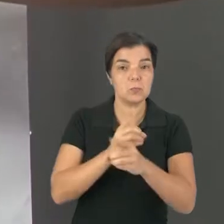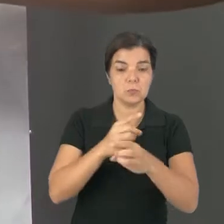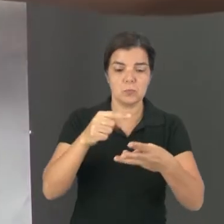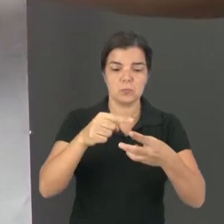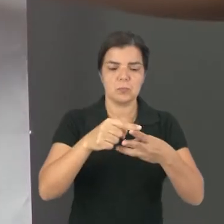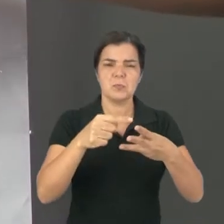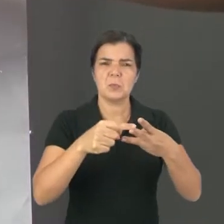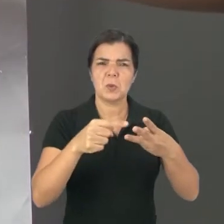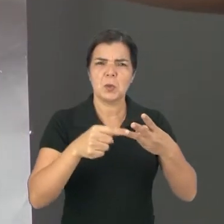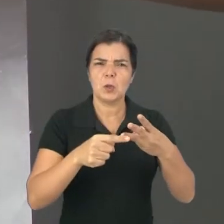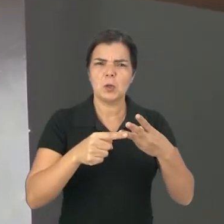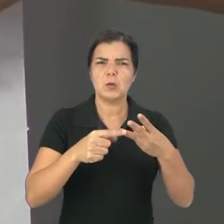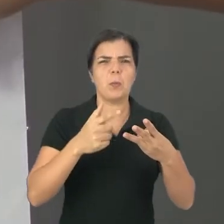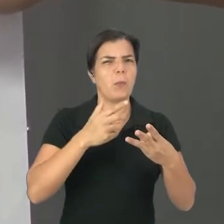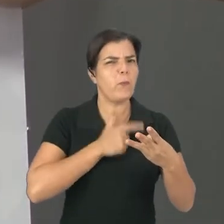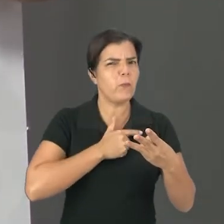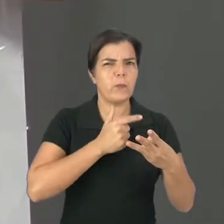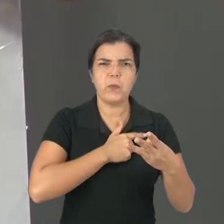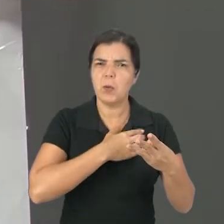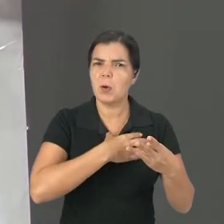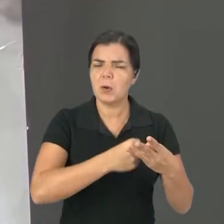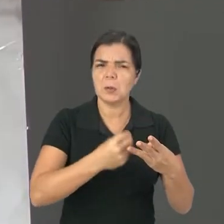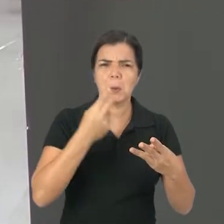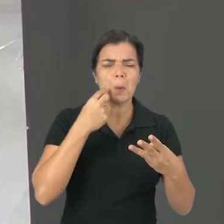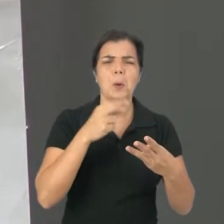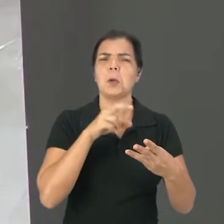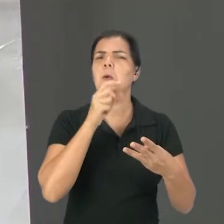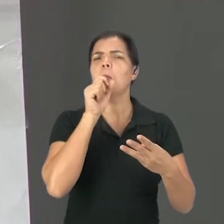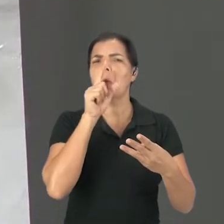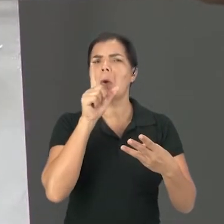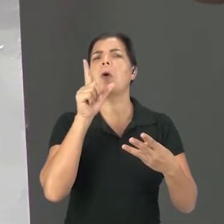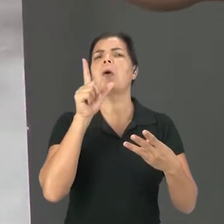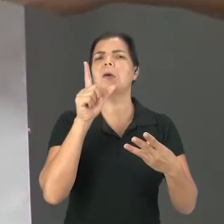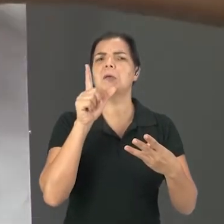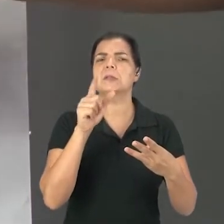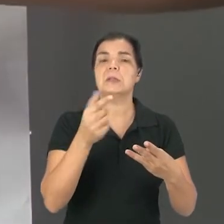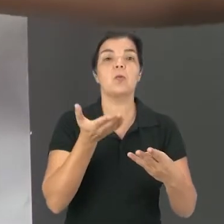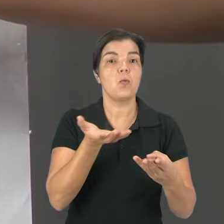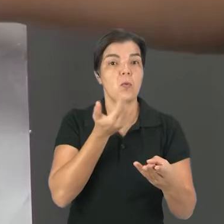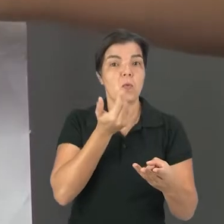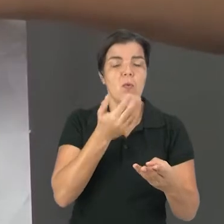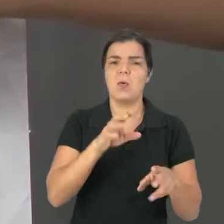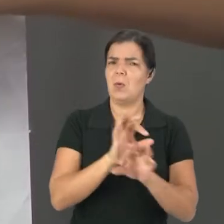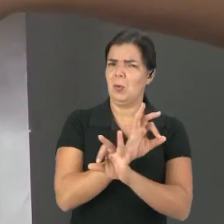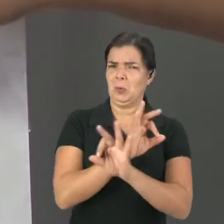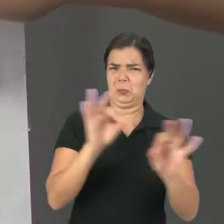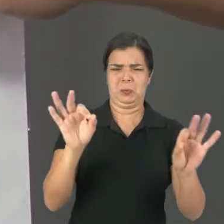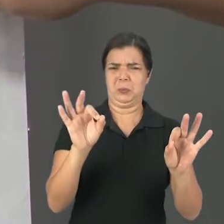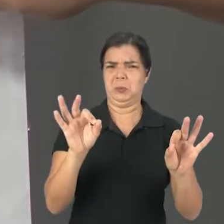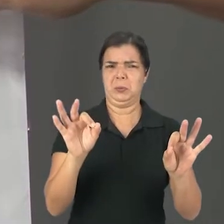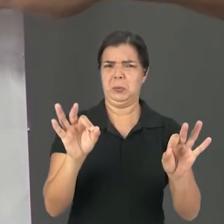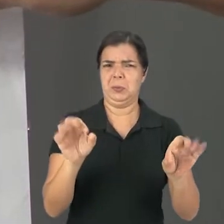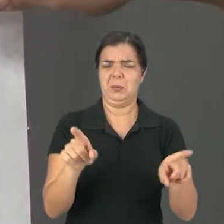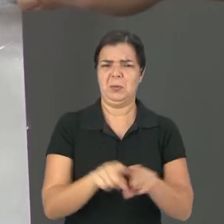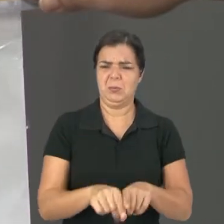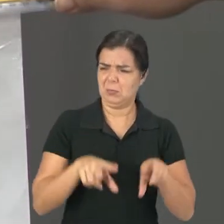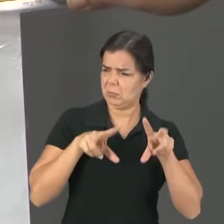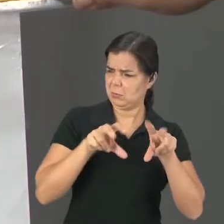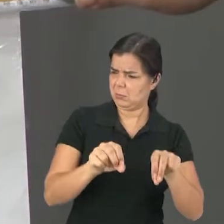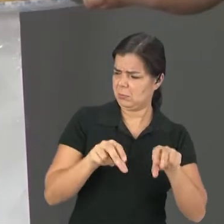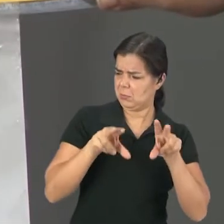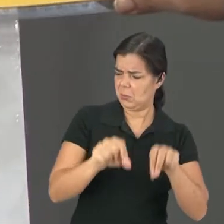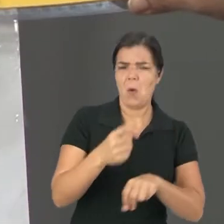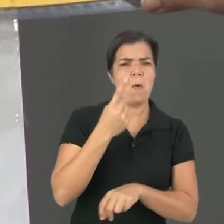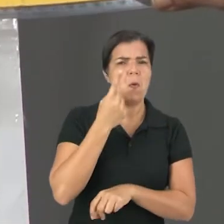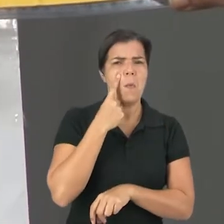3 monstrengos dentro, que piavam de bico muito aberto. Horríveis bichos, disse ela.